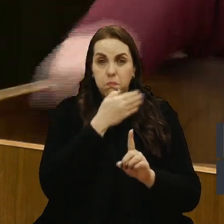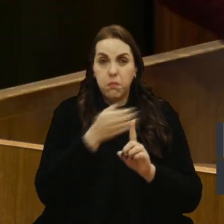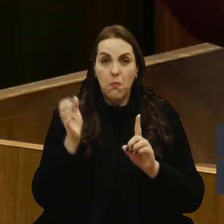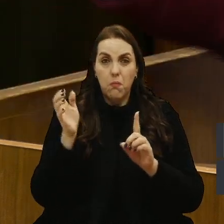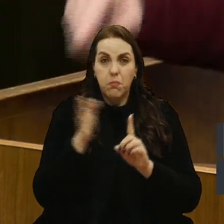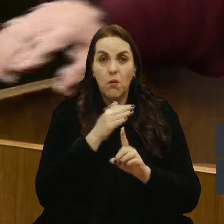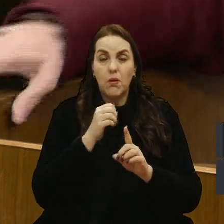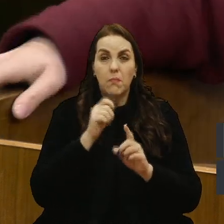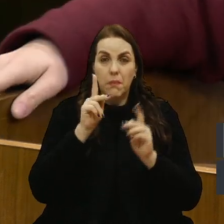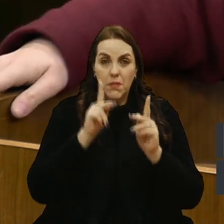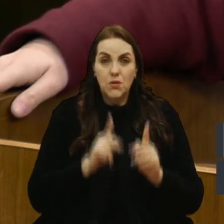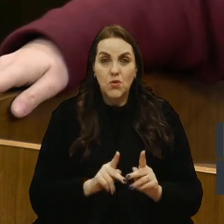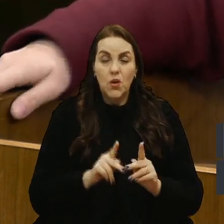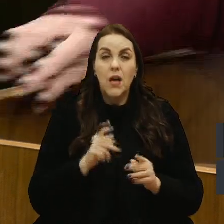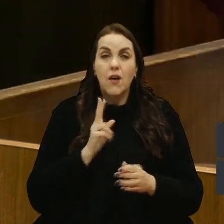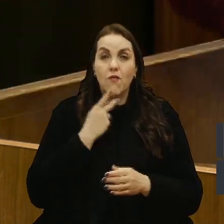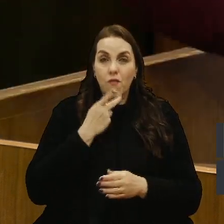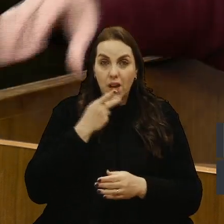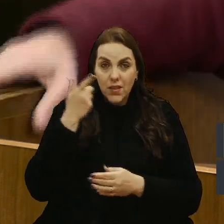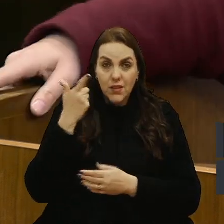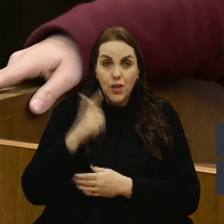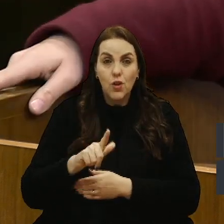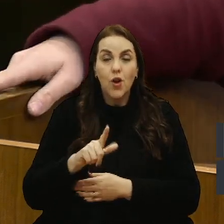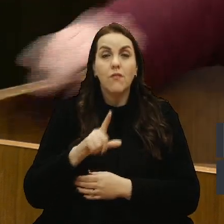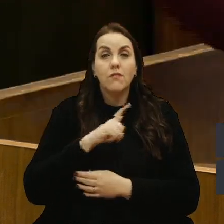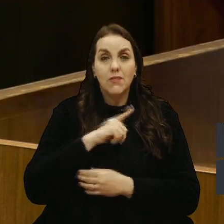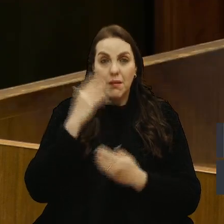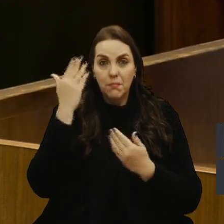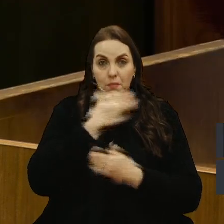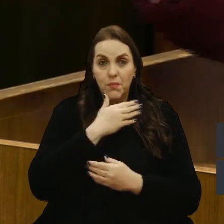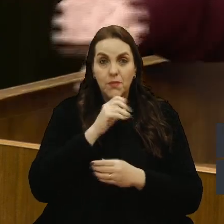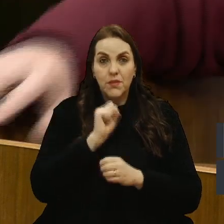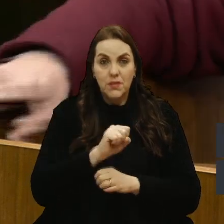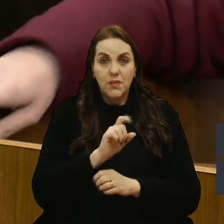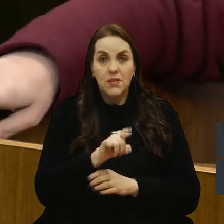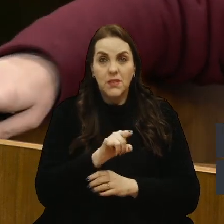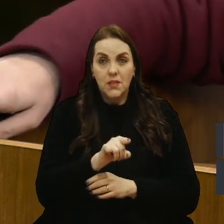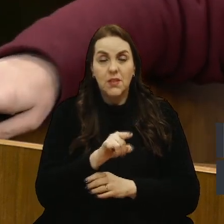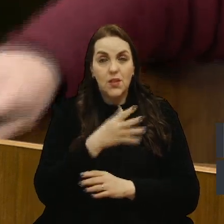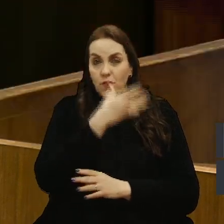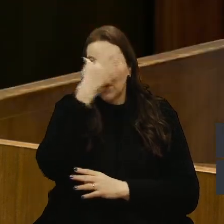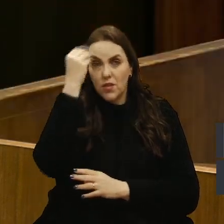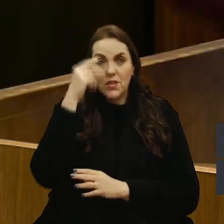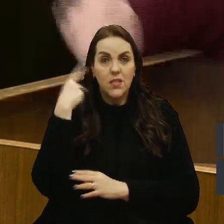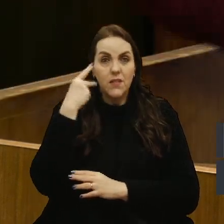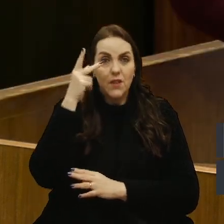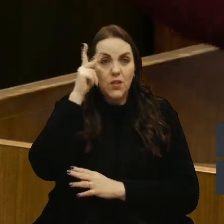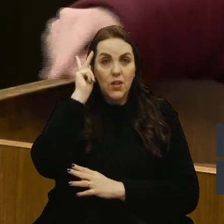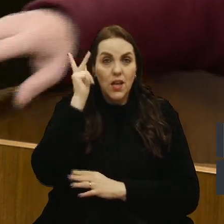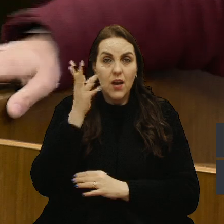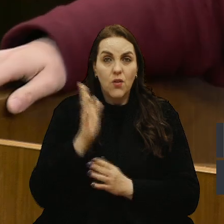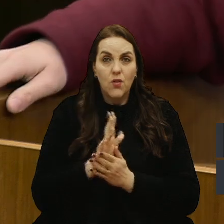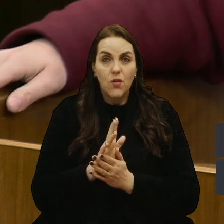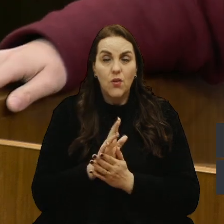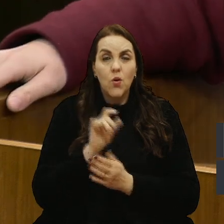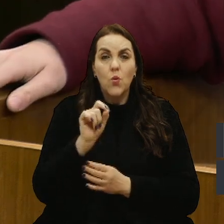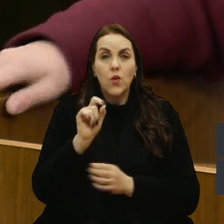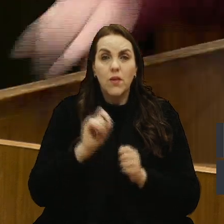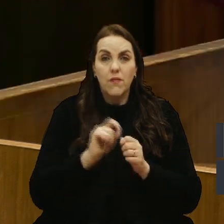pessoa, e insisto aqui, há indícios. Não vou esquecer, vereador Iago, o que faz essa